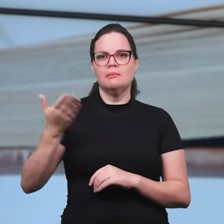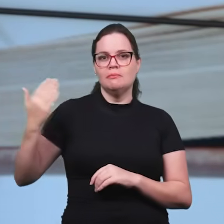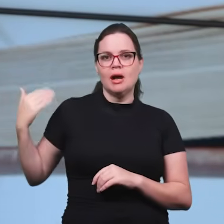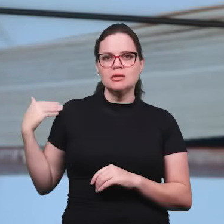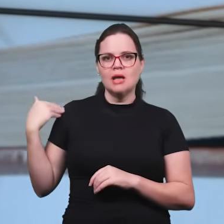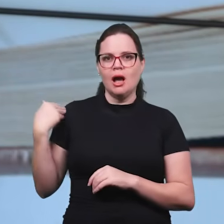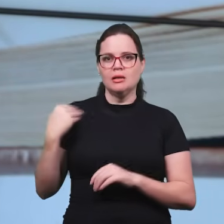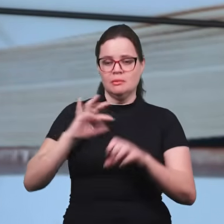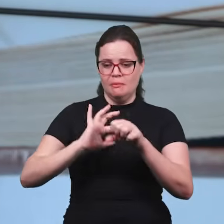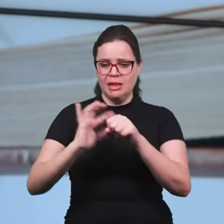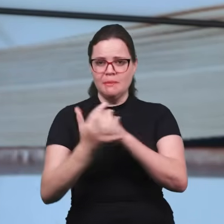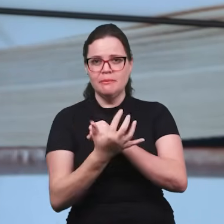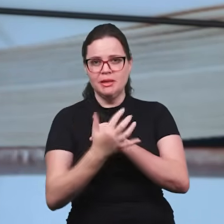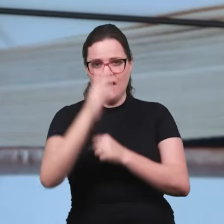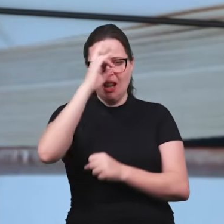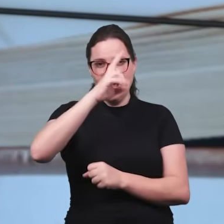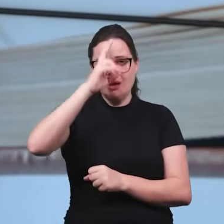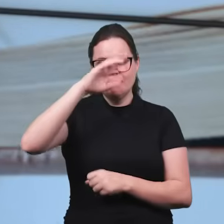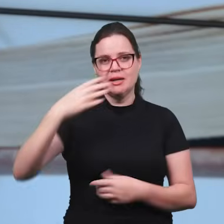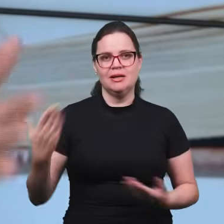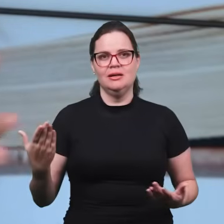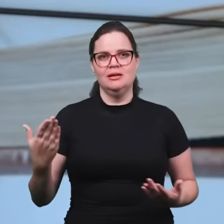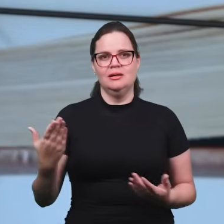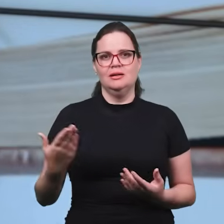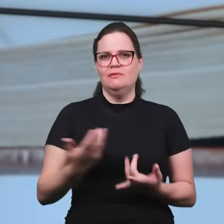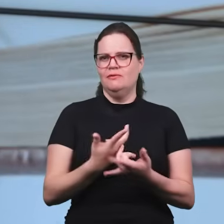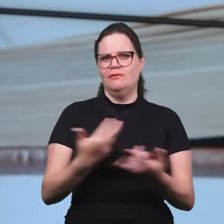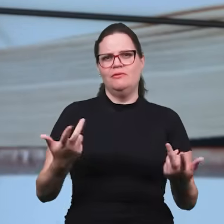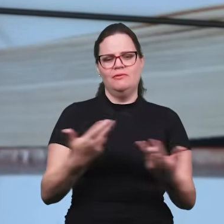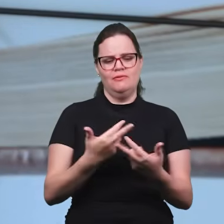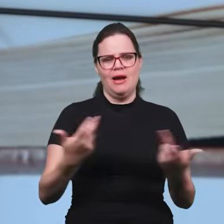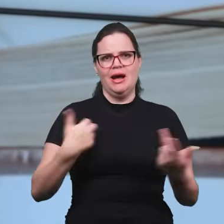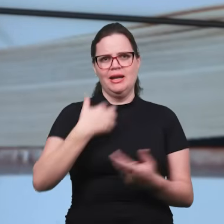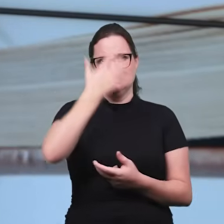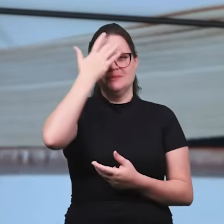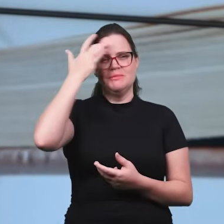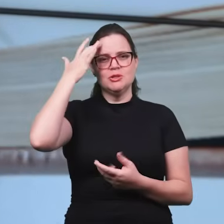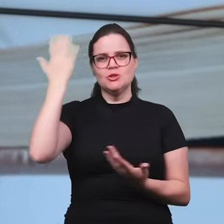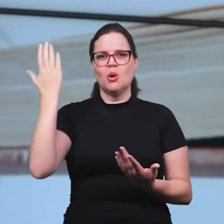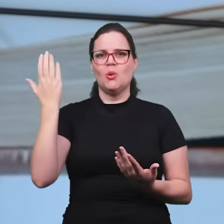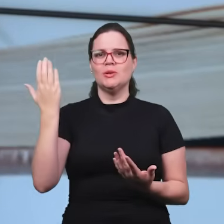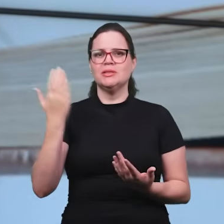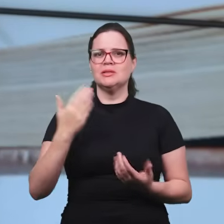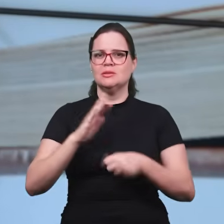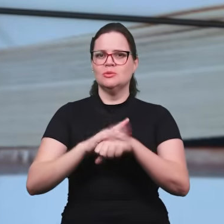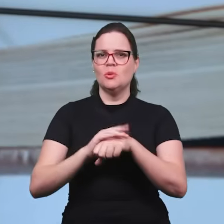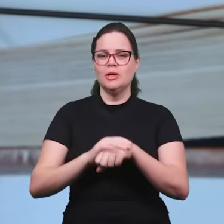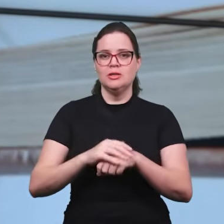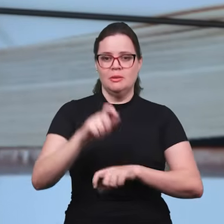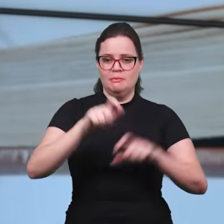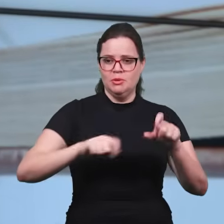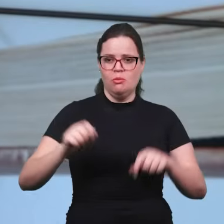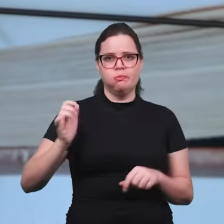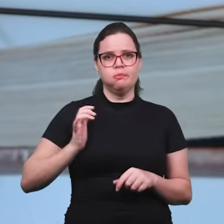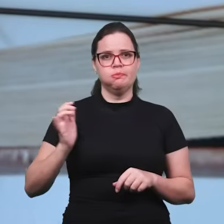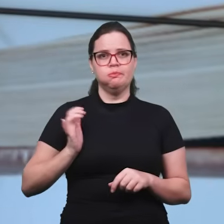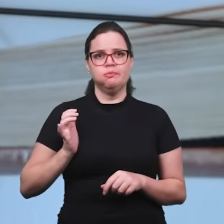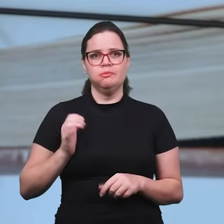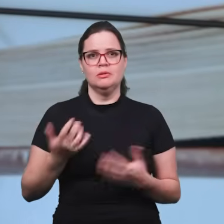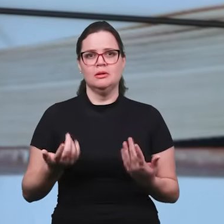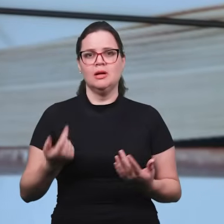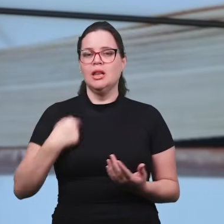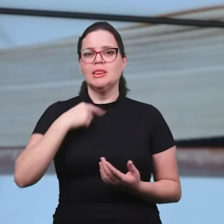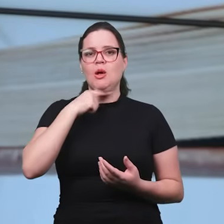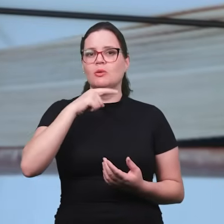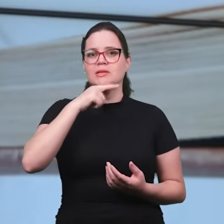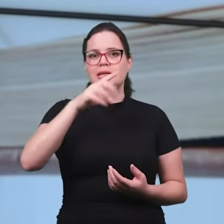passamos pela pandemia, em que tantas pessoas falaram isso, inclusive pessoas muito ricas, né? Que não tinham